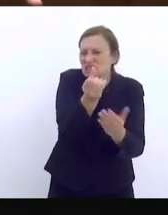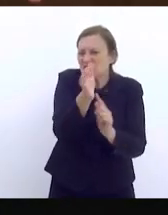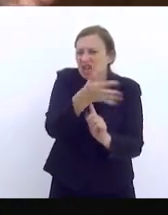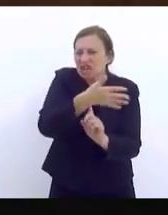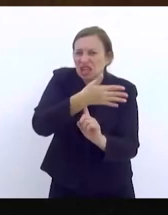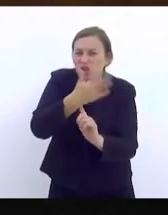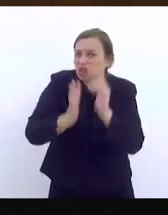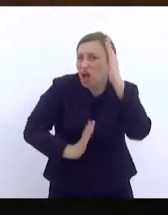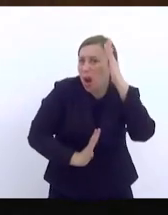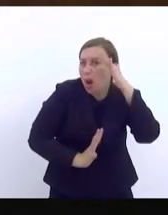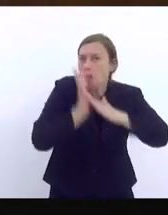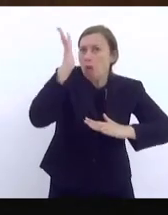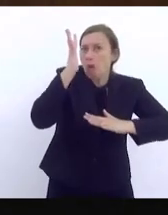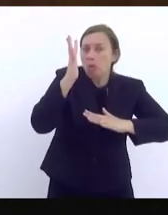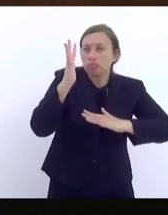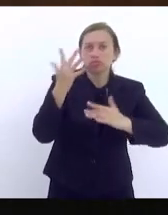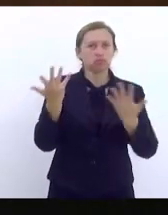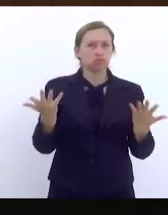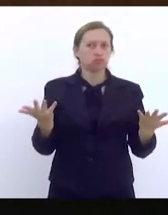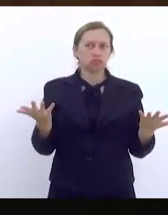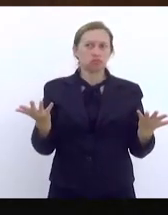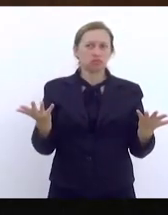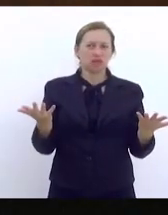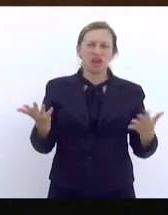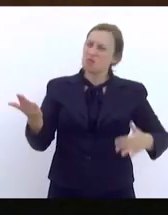e vai dar para vagabundo